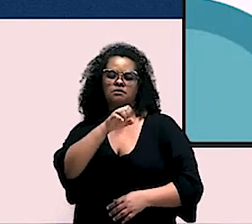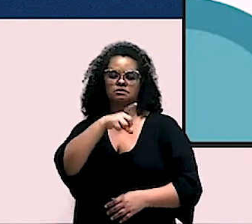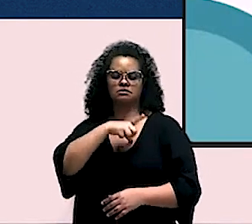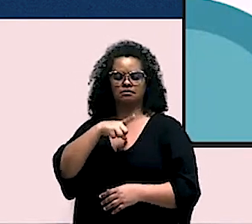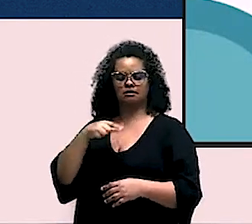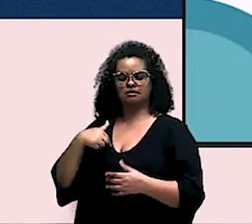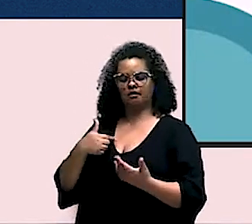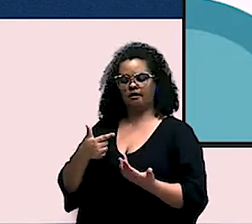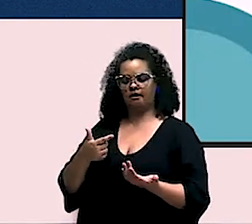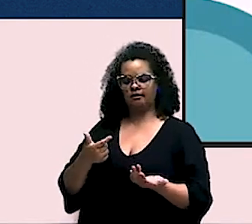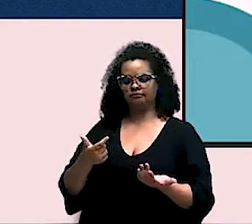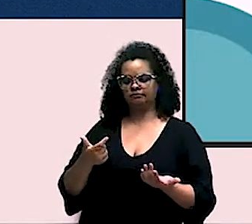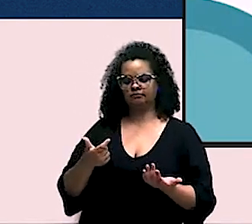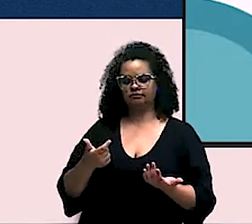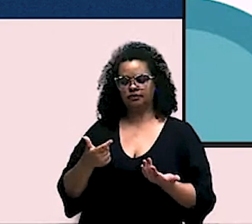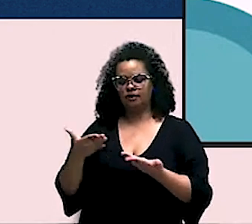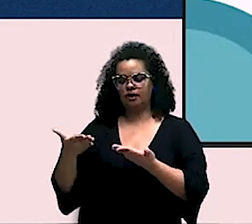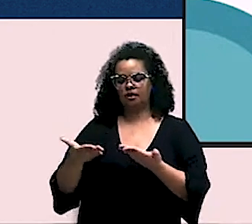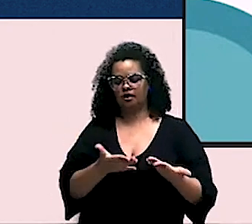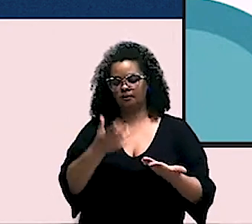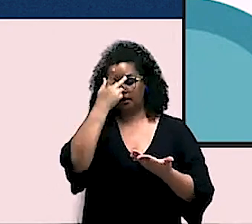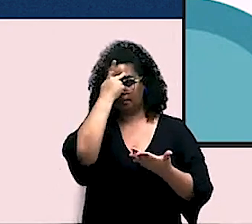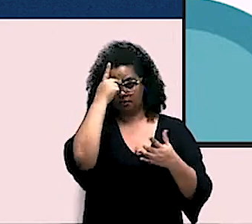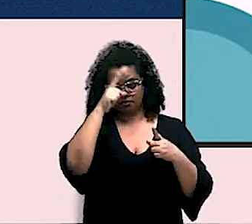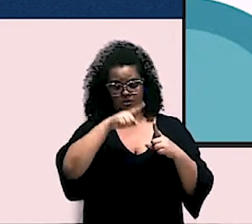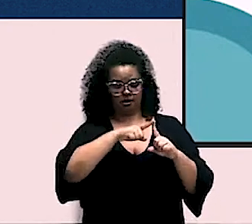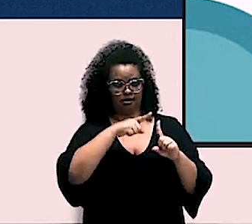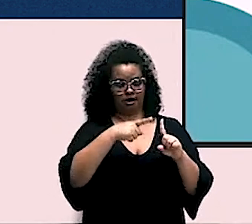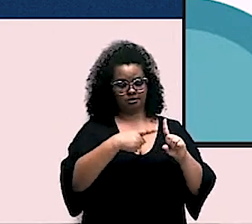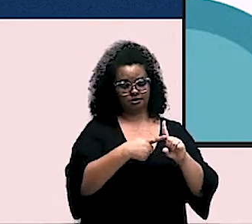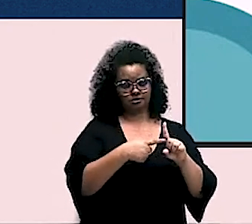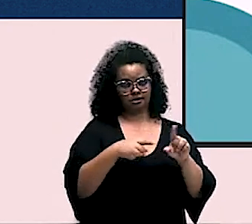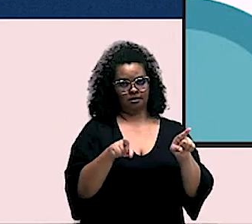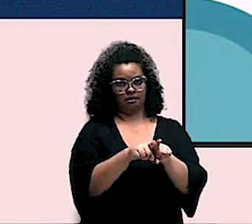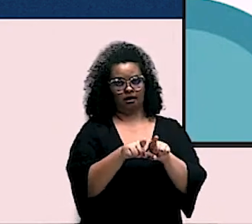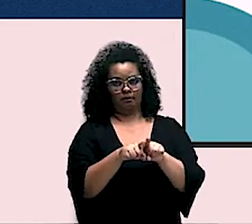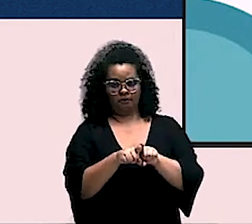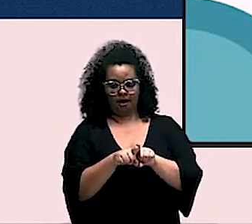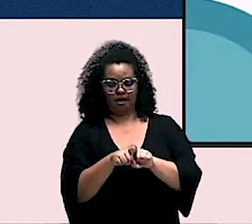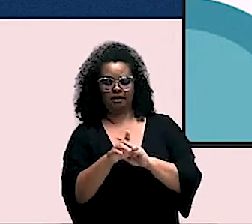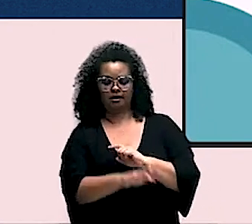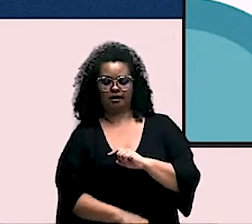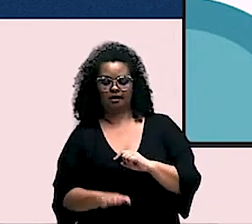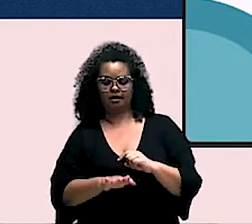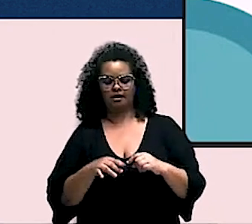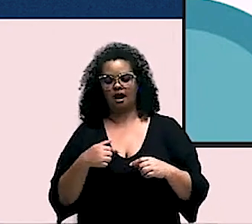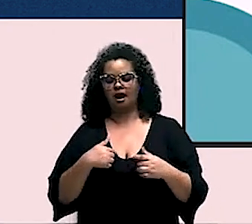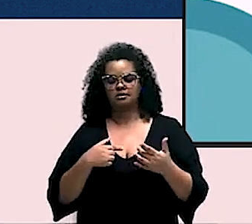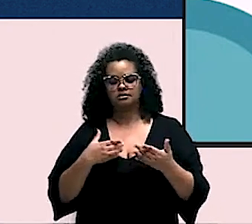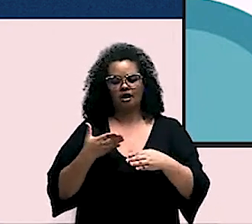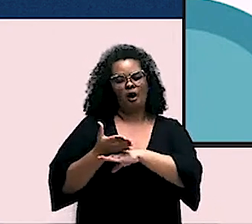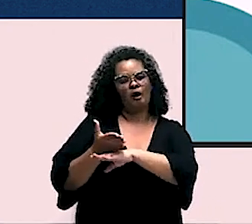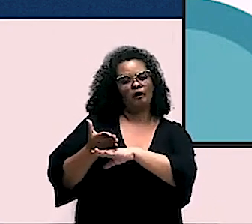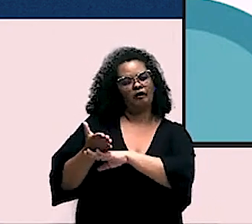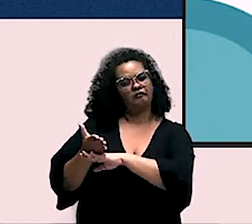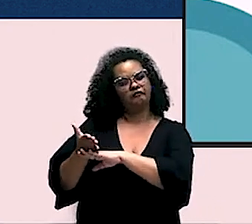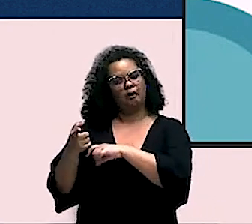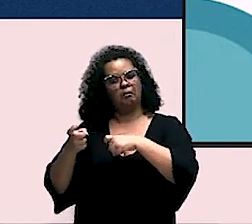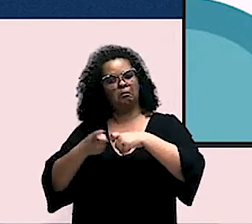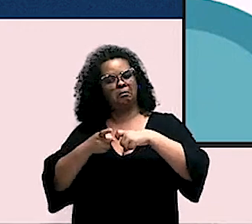foram realizados os atendimentos da gestante da criança, o número de consultas mínimo que é preconizado pelo Ministério da Saúde,